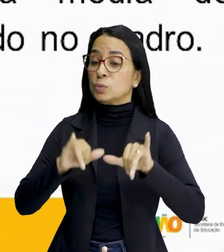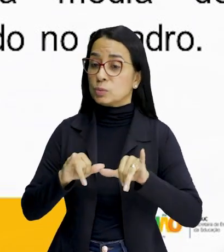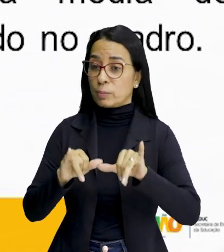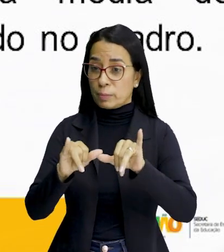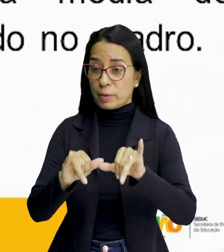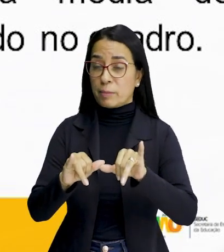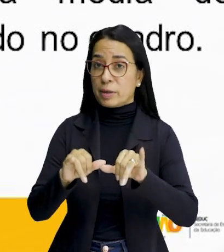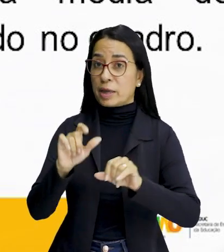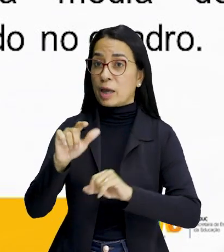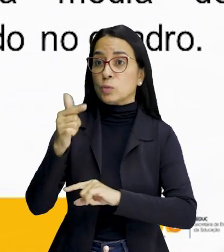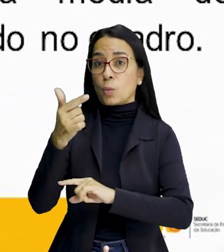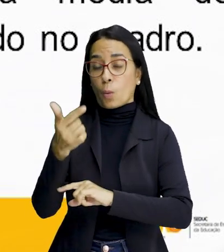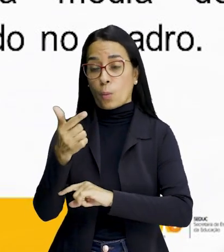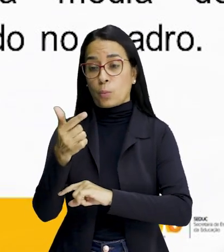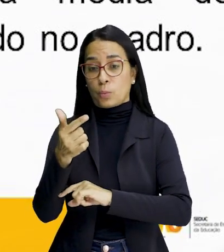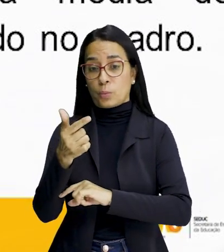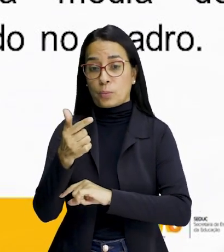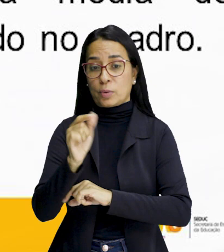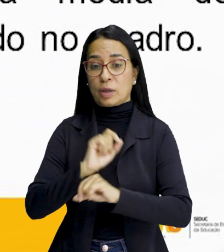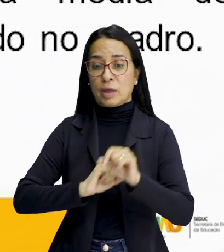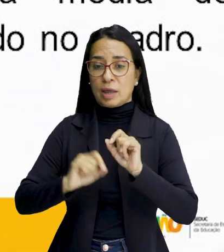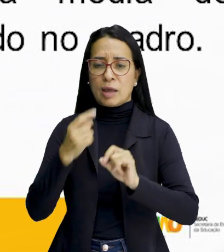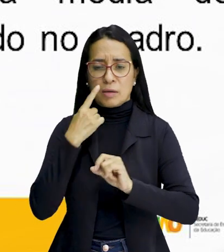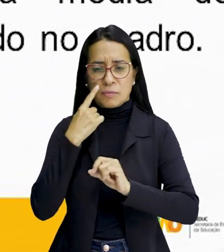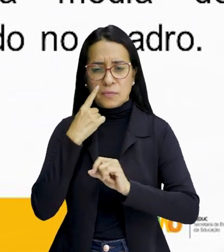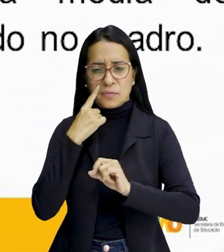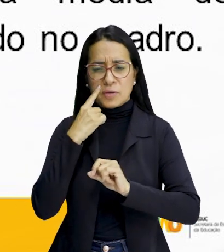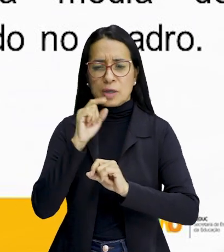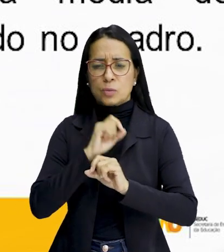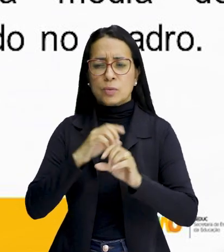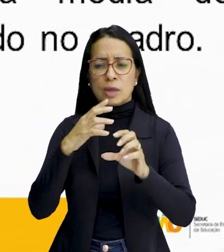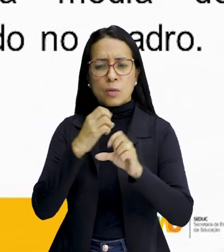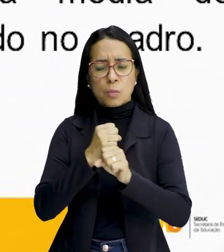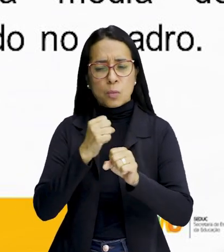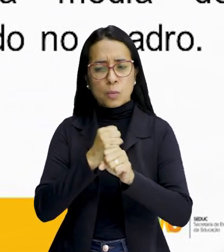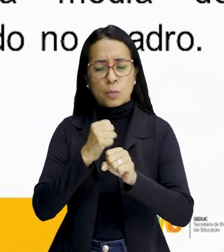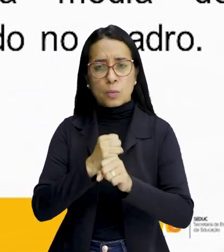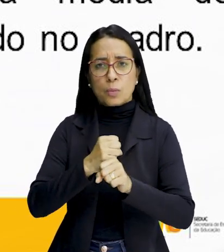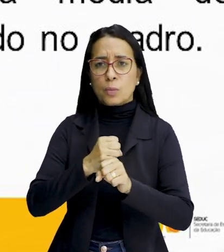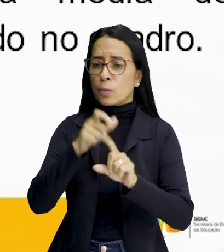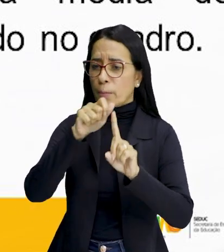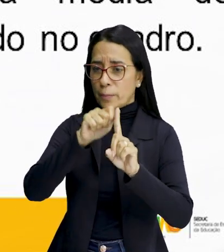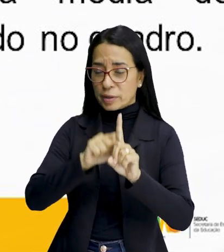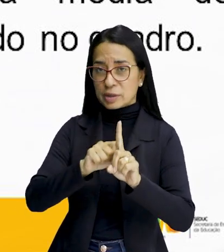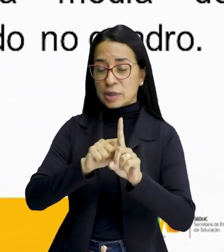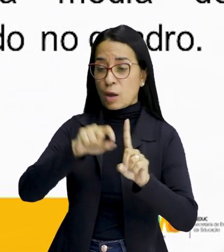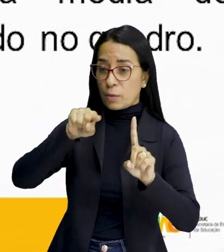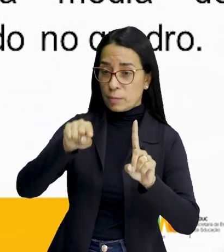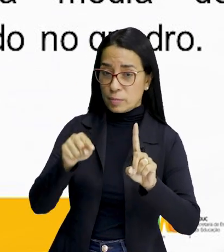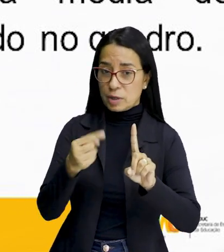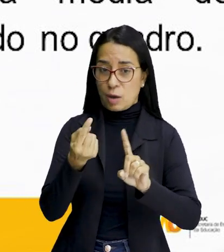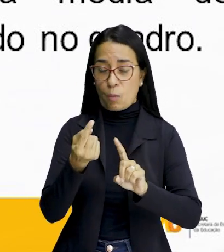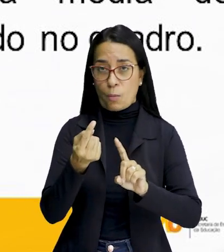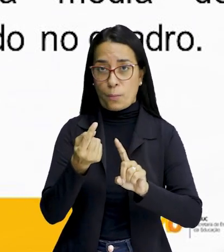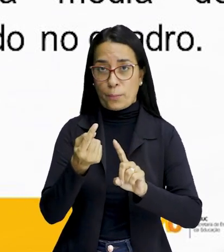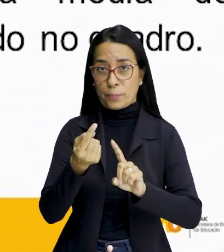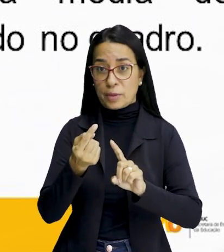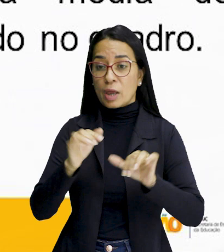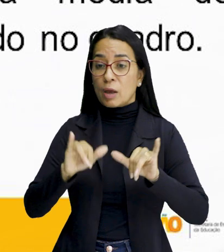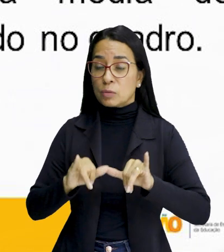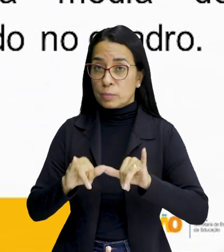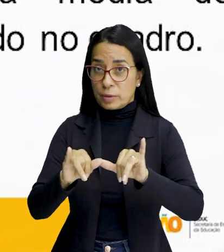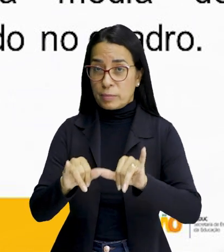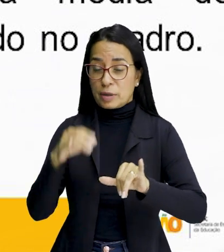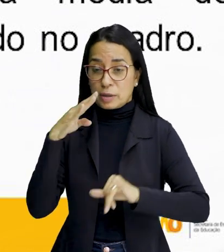filiais considerando a média de faturamento mensal em Milão a matriz da rede